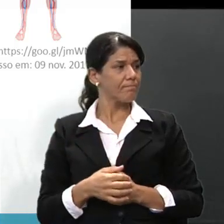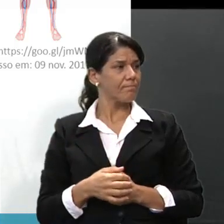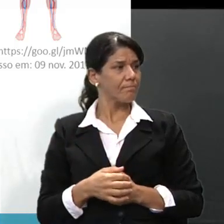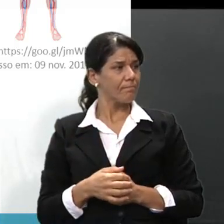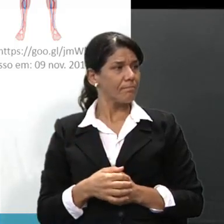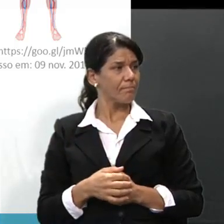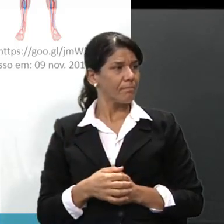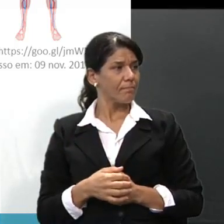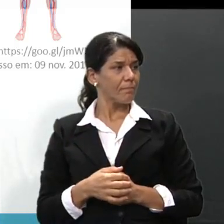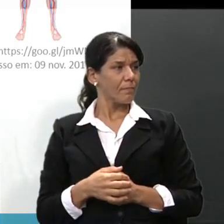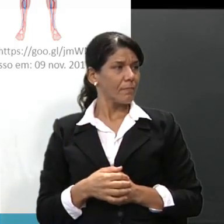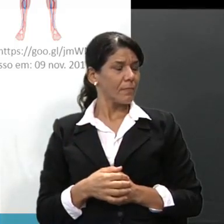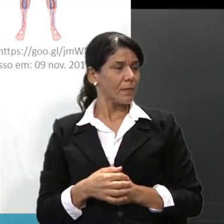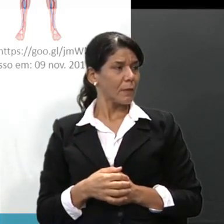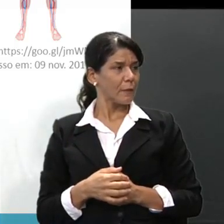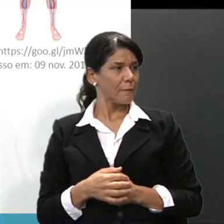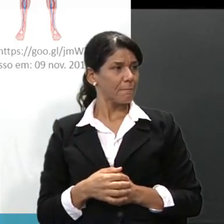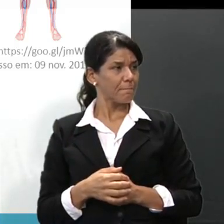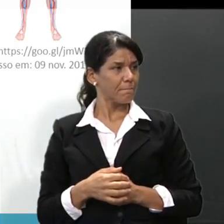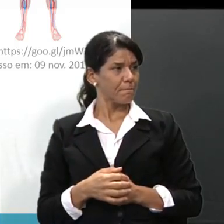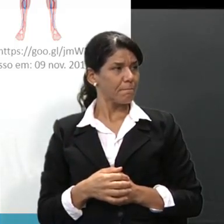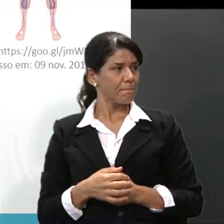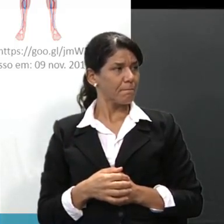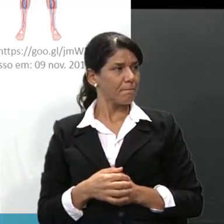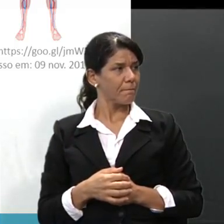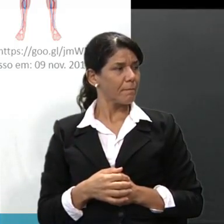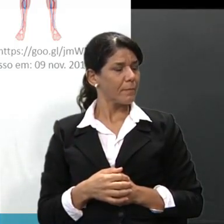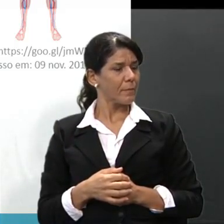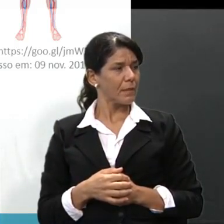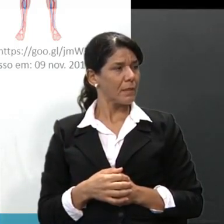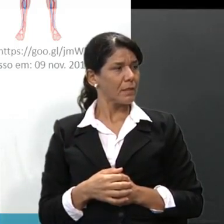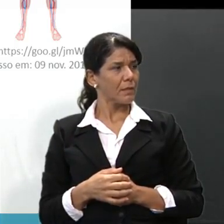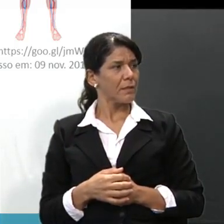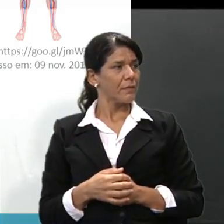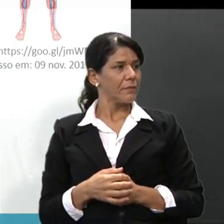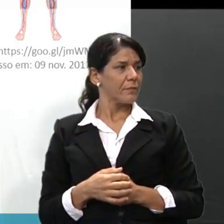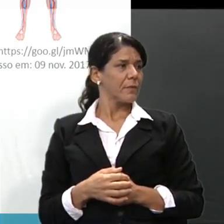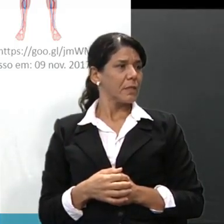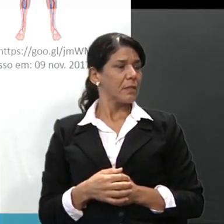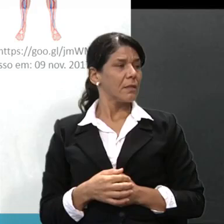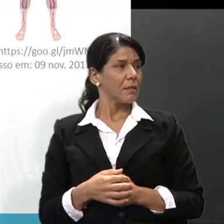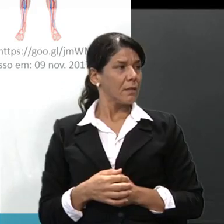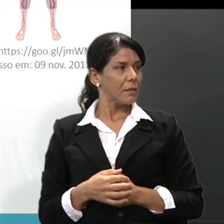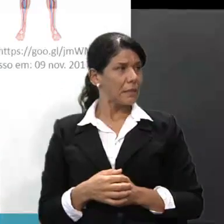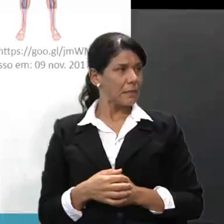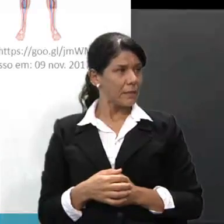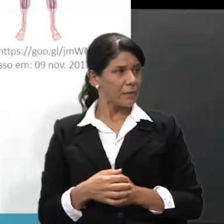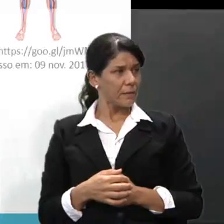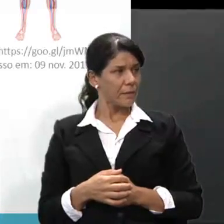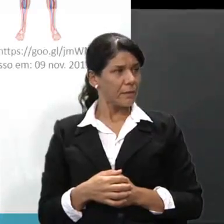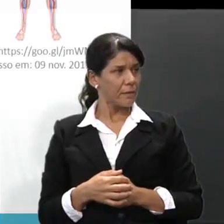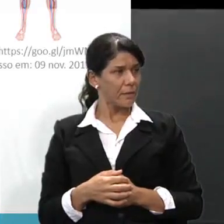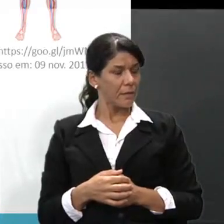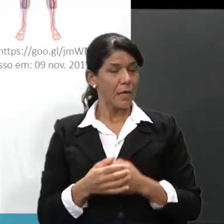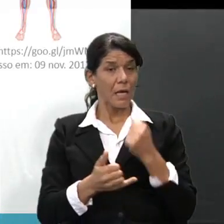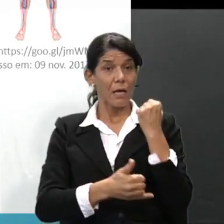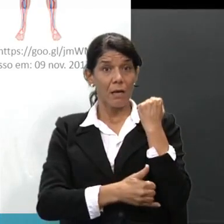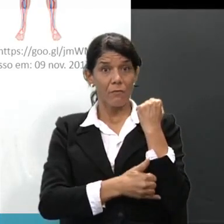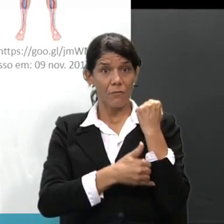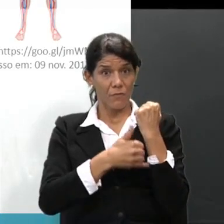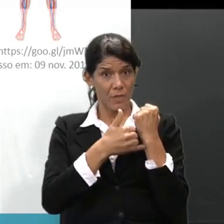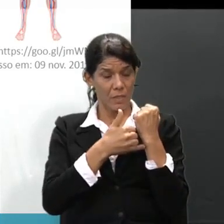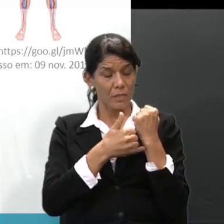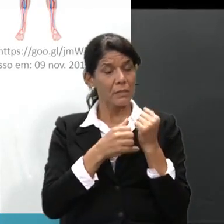administrando aí cada medicamento. Na via endovenosa, a gente deve sempre